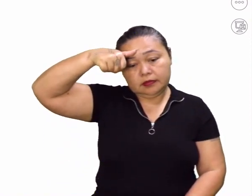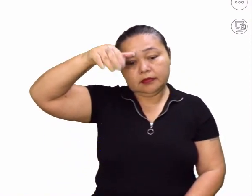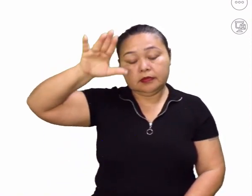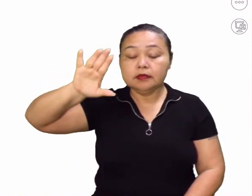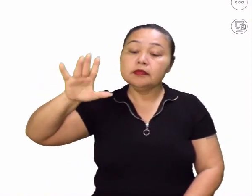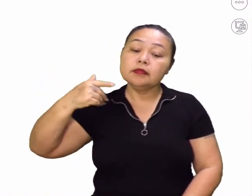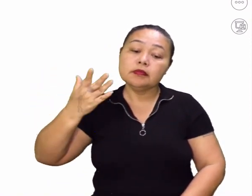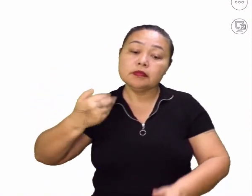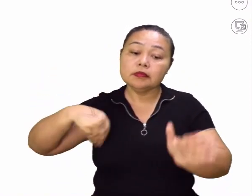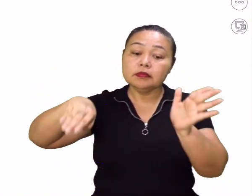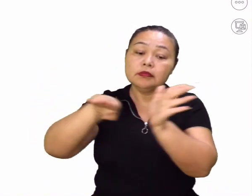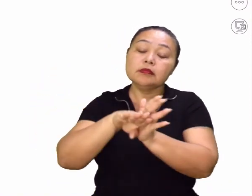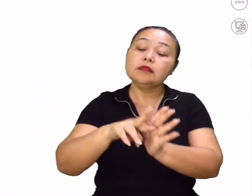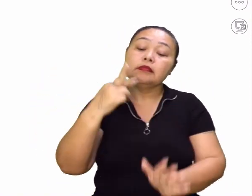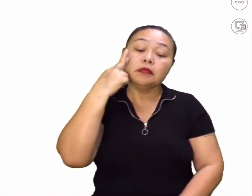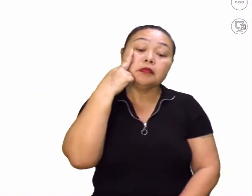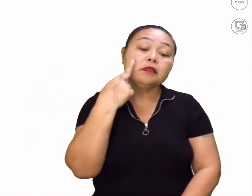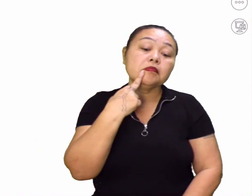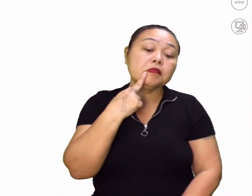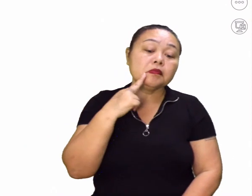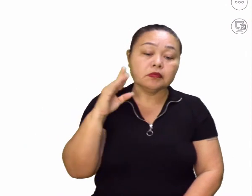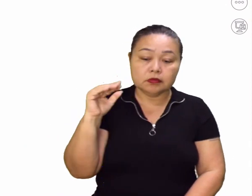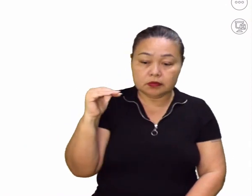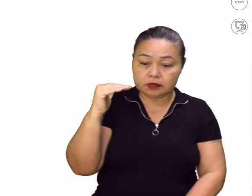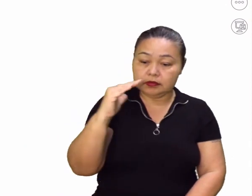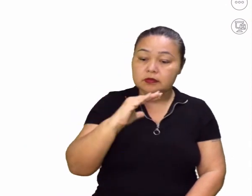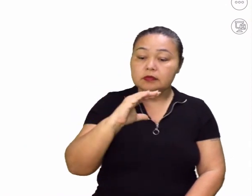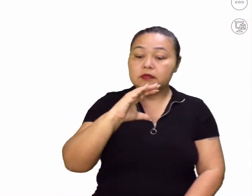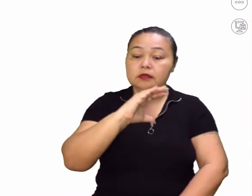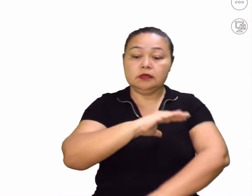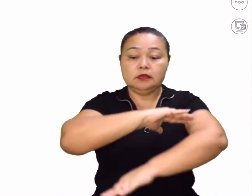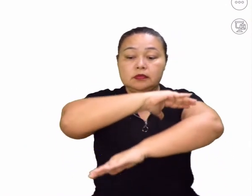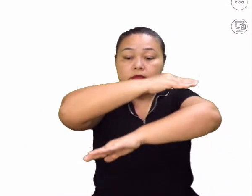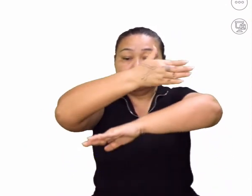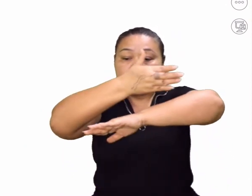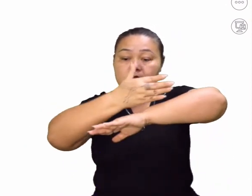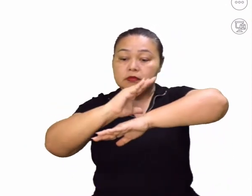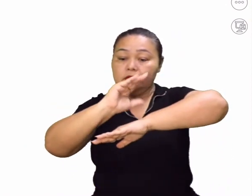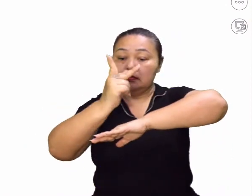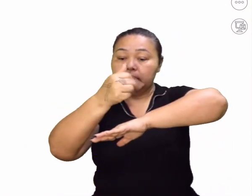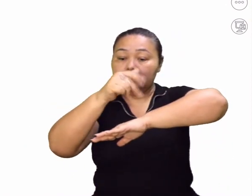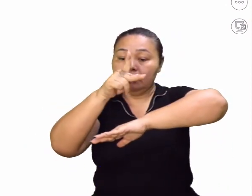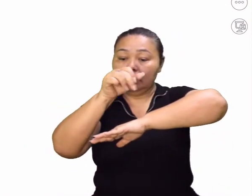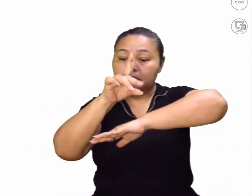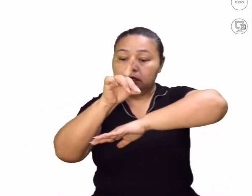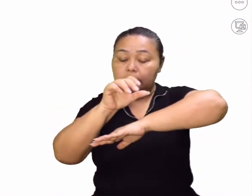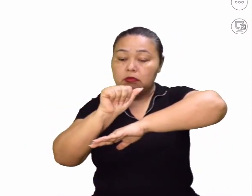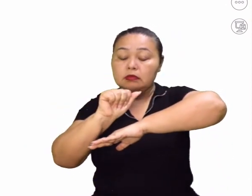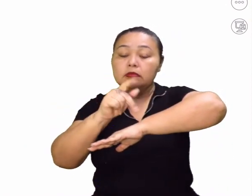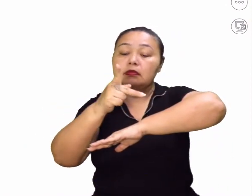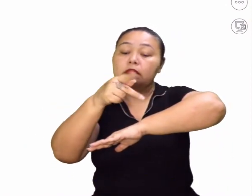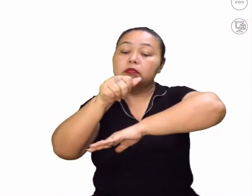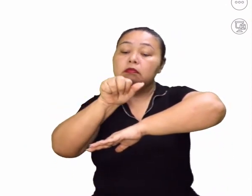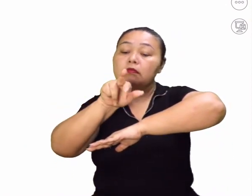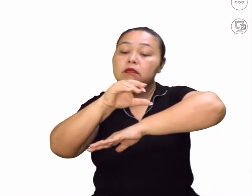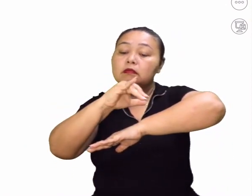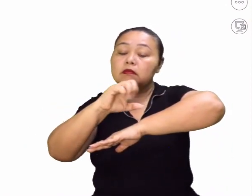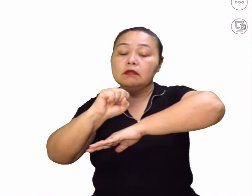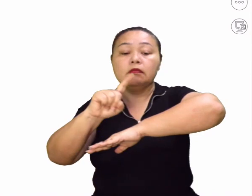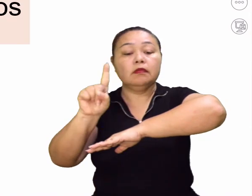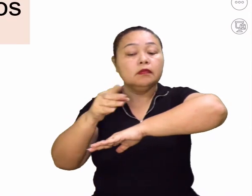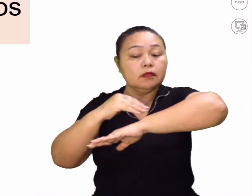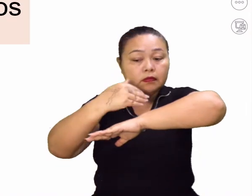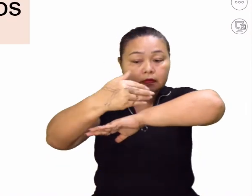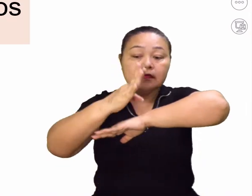em Rondônia. Olha aqui, ó. Exatamente. Mato Grosso, a Chapada de Parecis entrando aqui em Rondônia. Exato. Fechou.